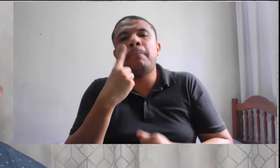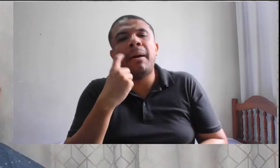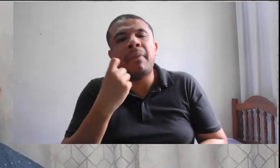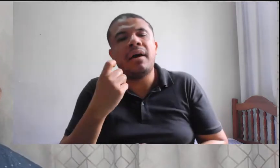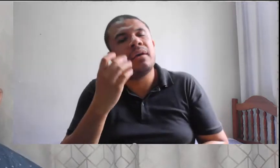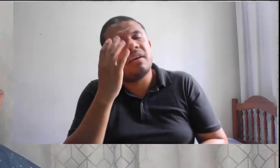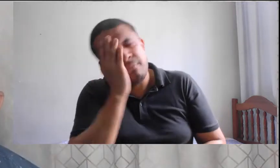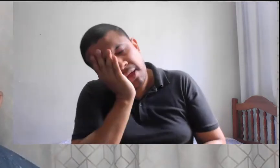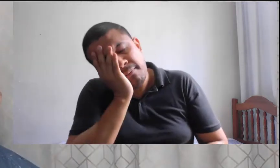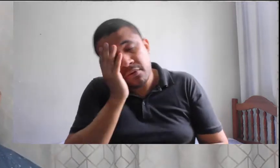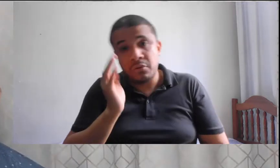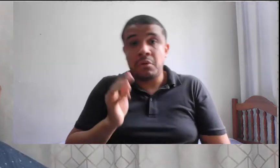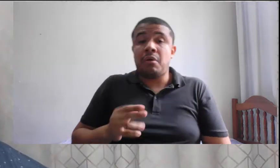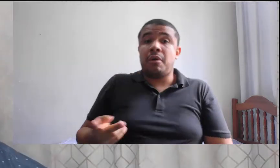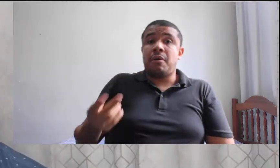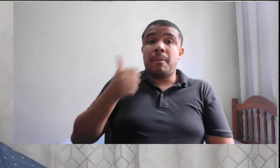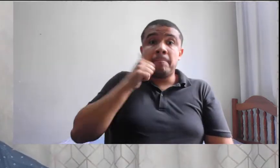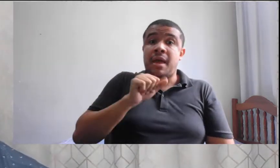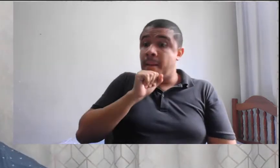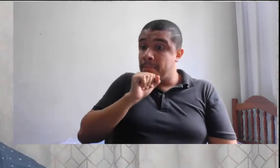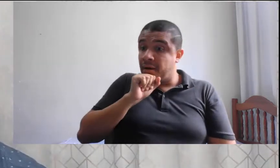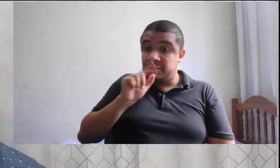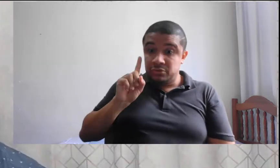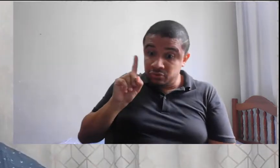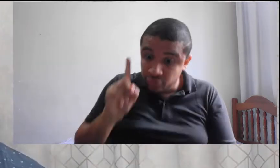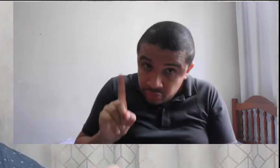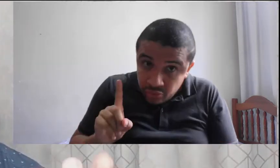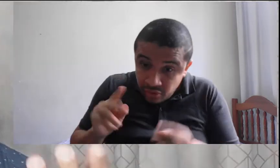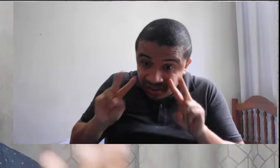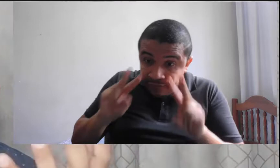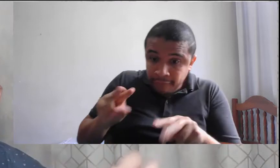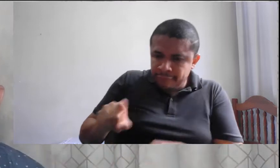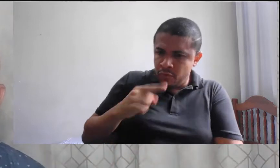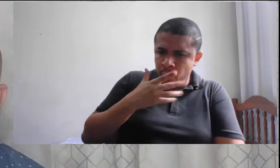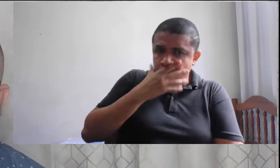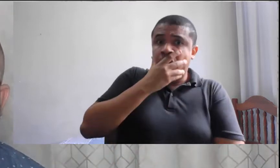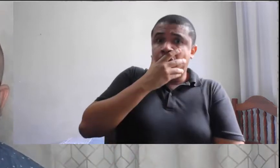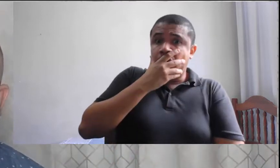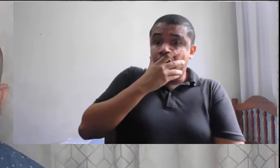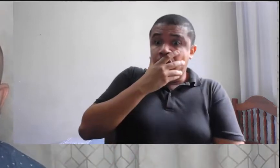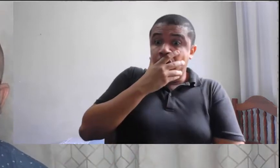Quando minha mãe chegou e encontrou meu pai naquela situação,